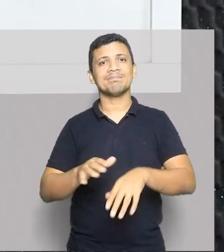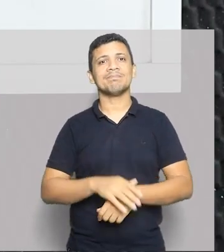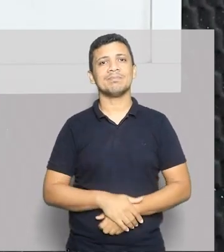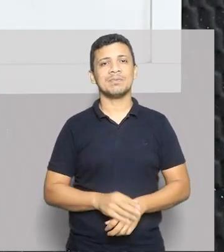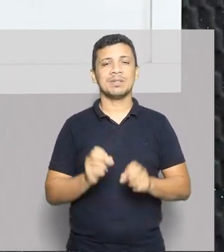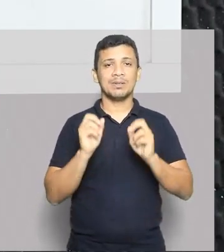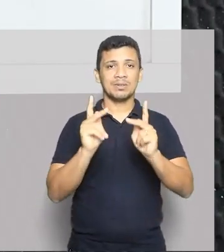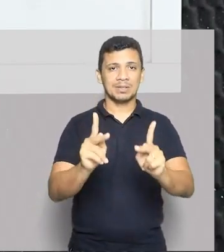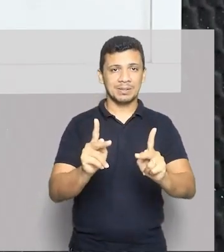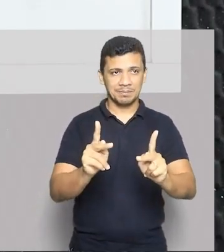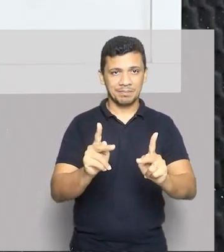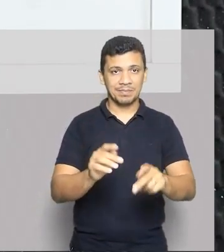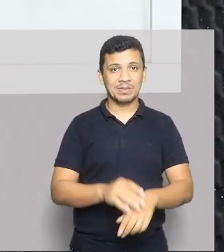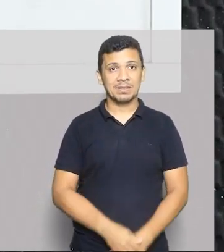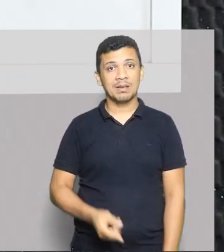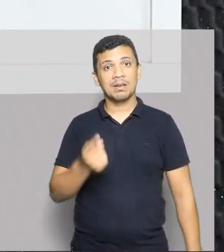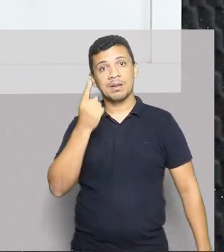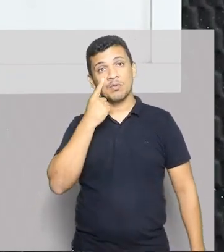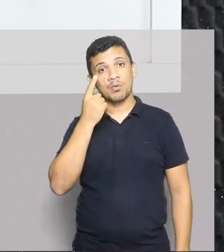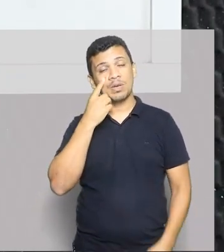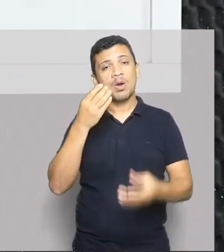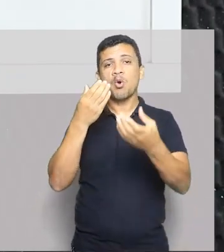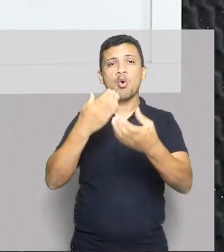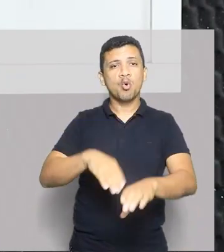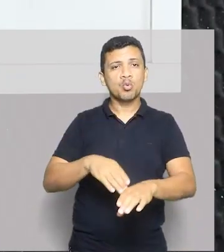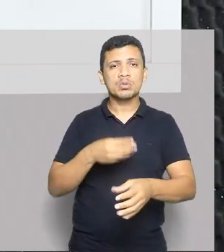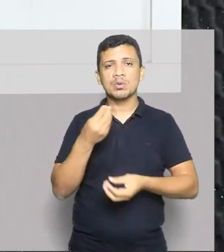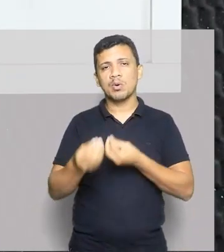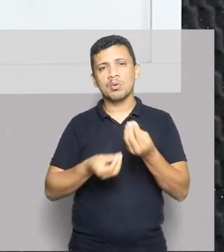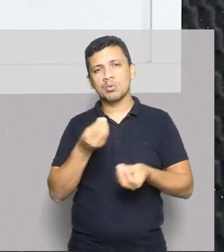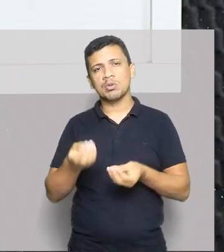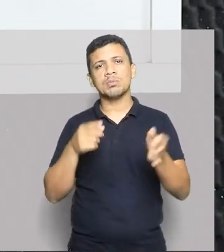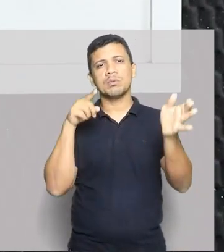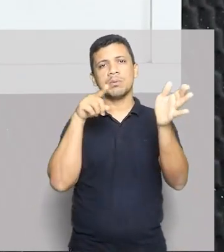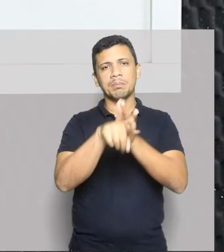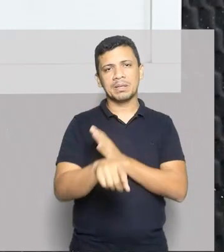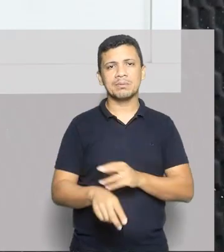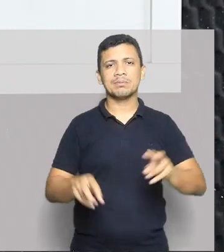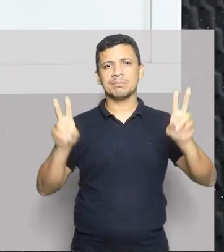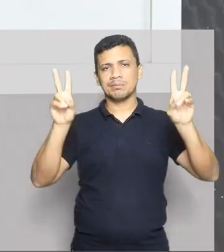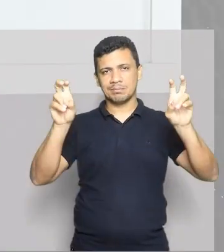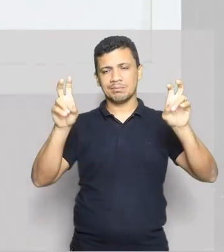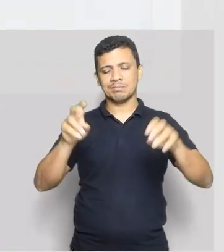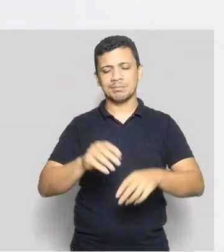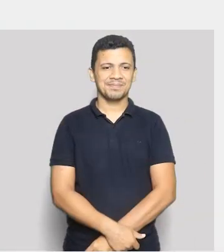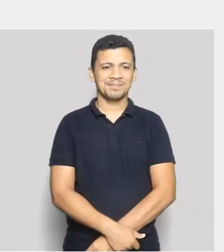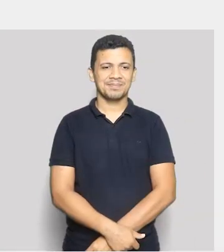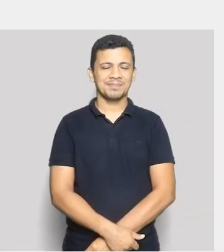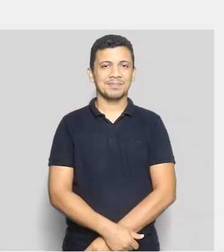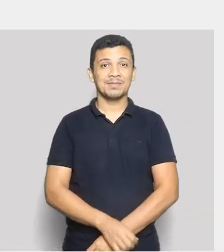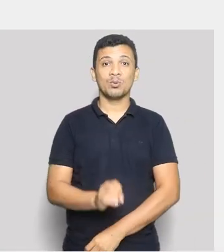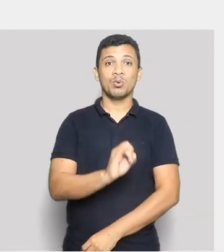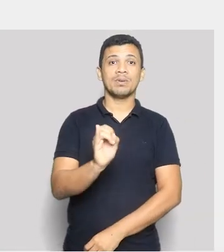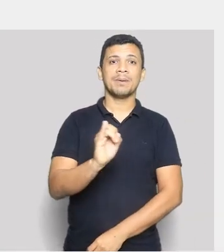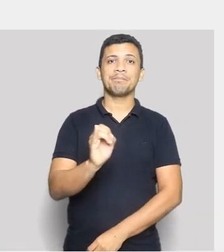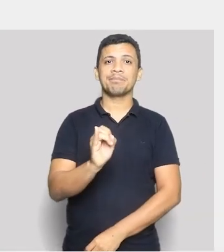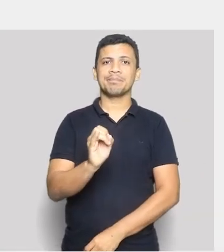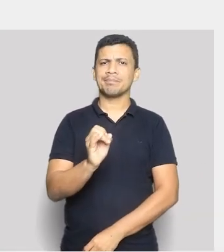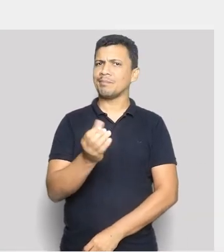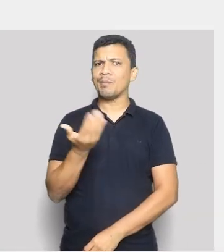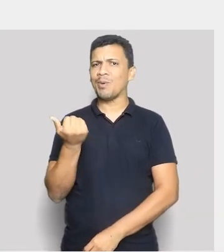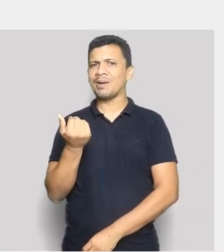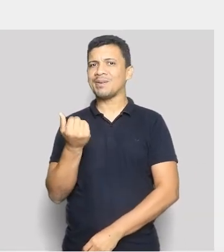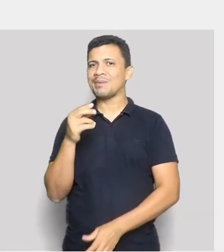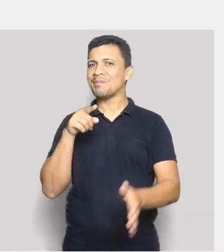Beleza, galera? Então, agora vamos ver nos concursos como isso costuma ser abordado. Vamos para as questões. Vamos lá, galera. Então, vamos resolver